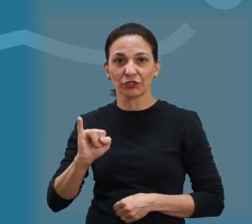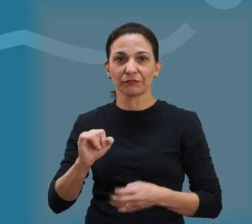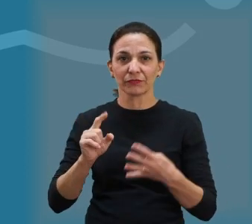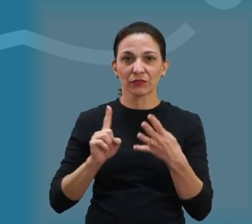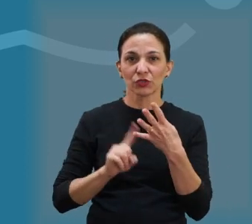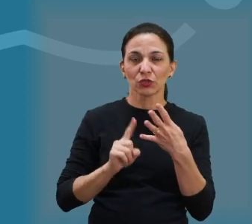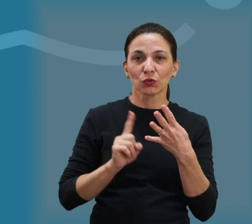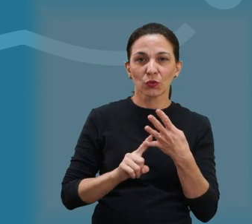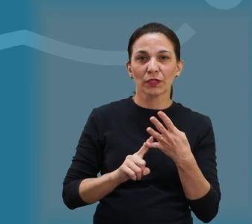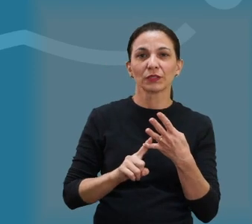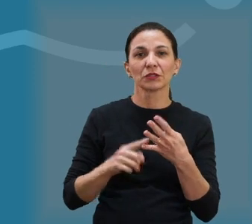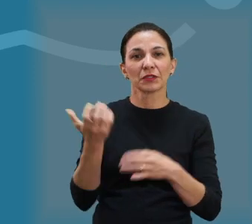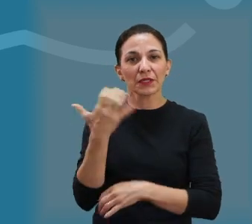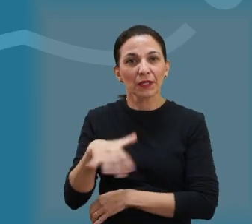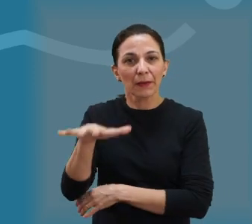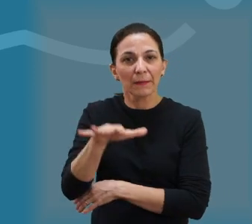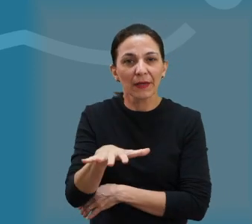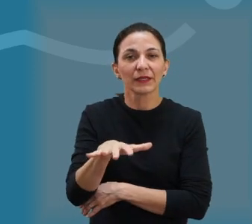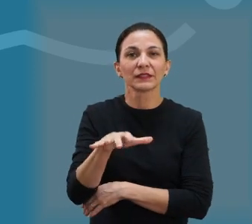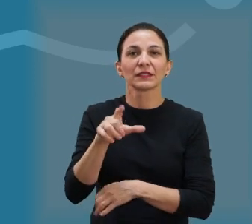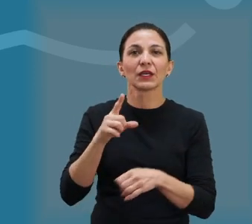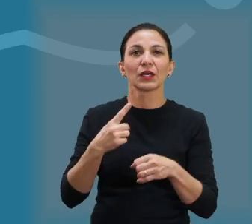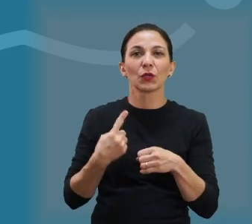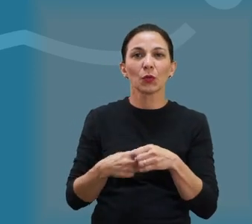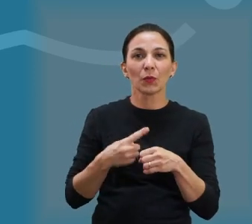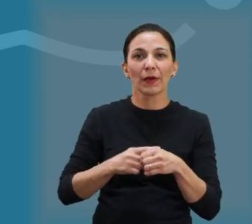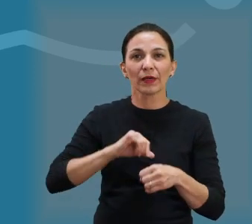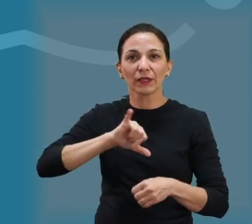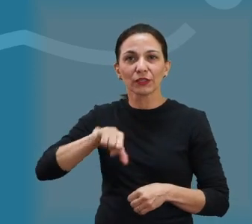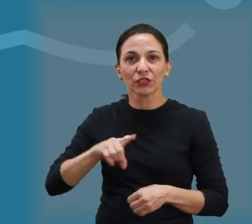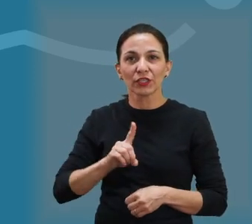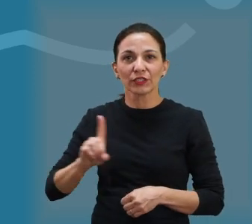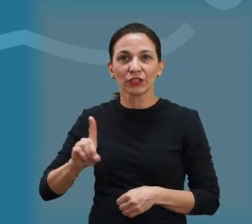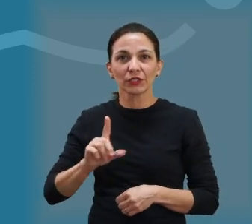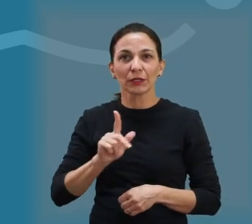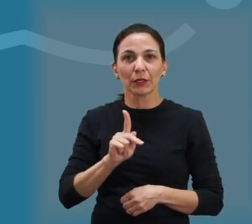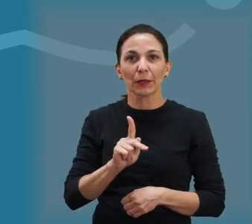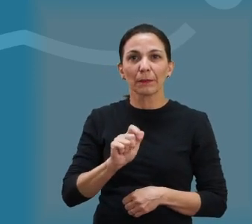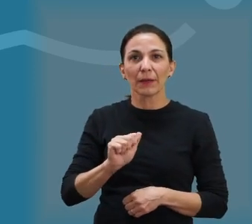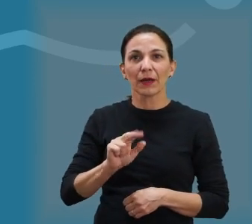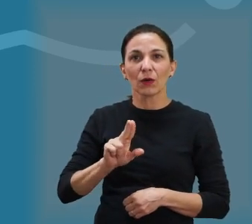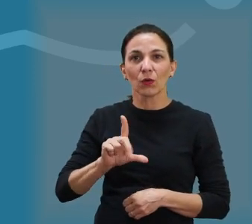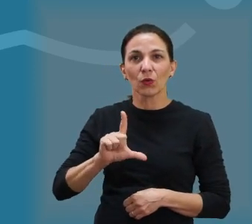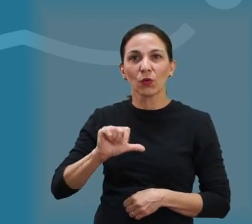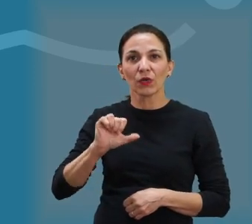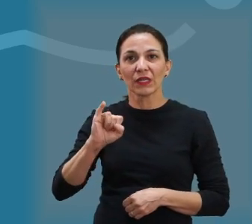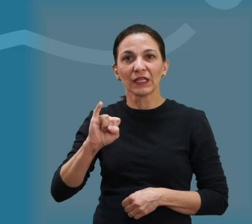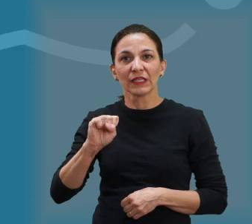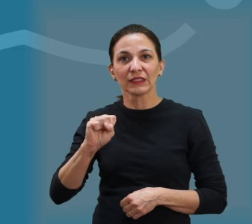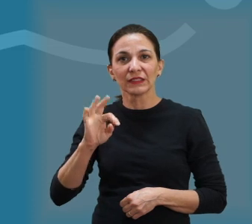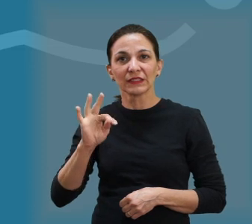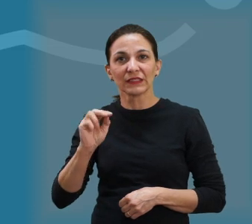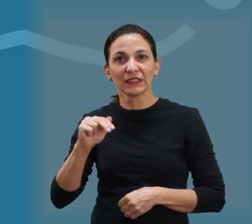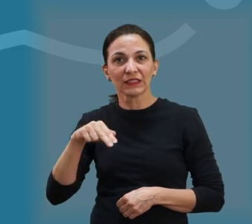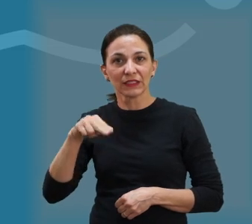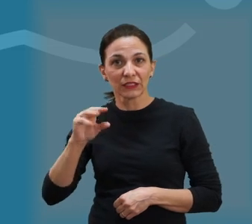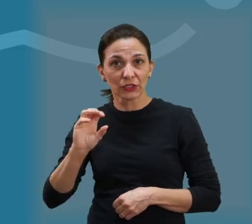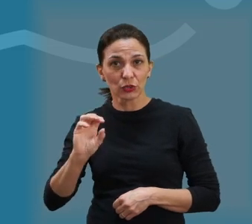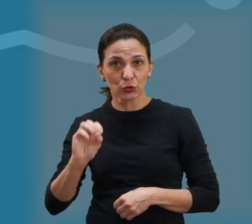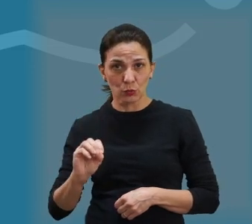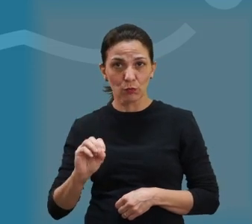Silva Mazinho no Vitória desse do Bairro Vitória decente e a quarta Praça Paulo